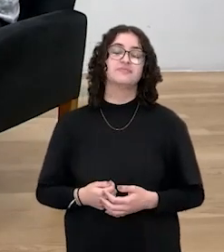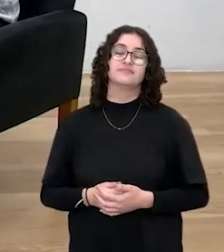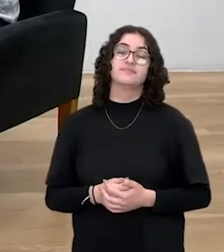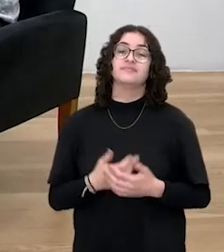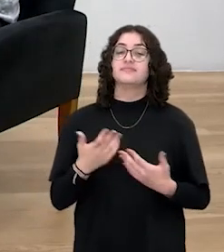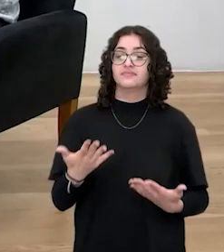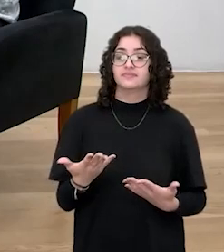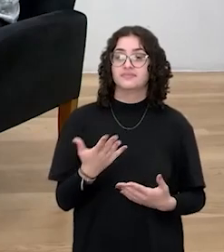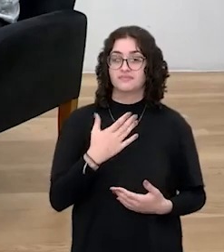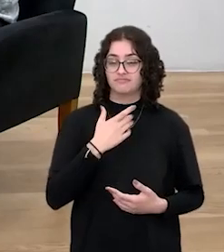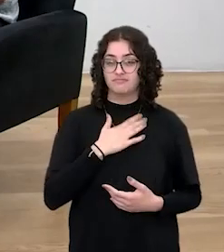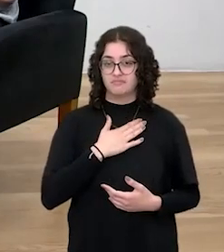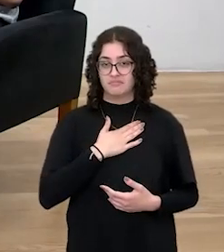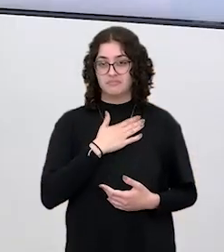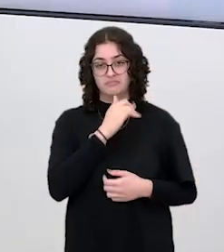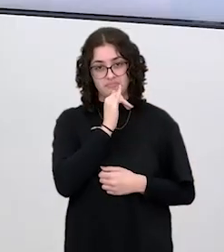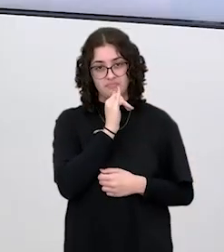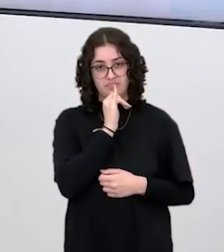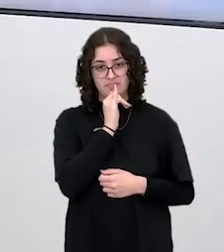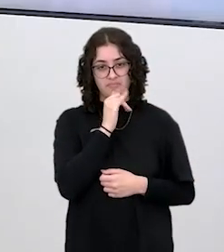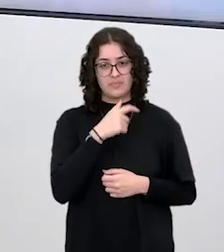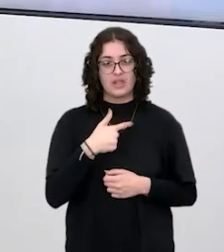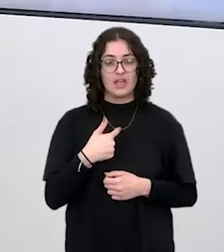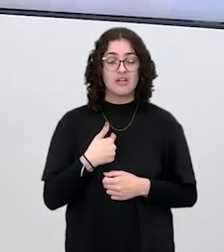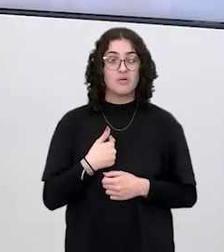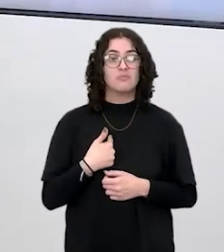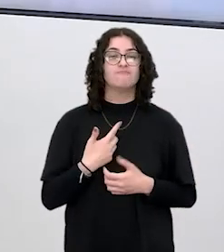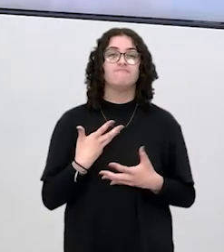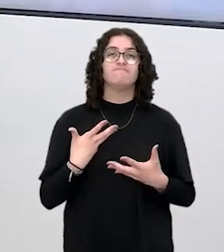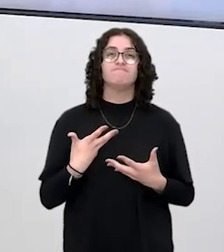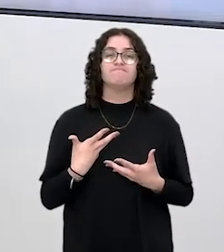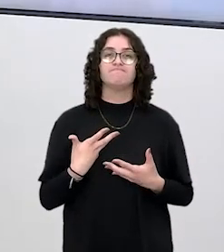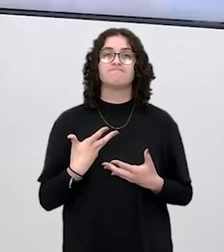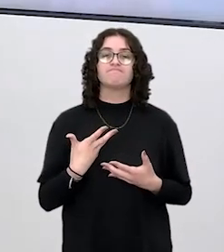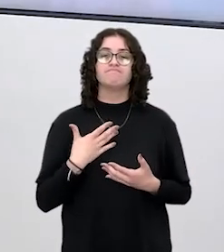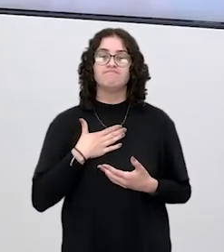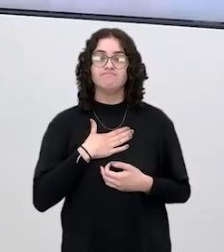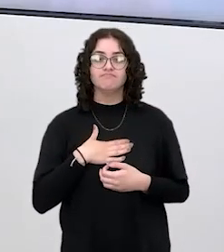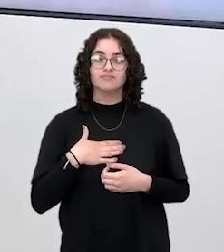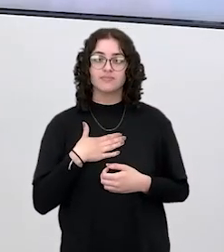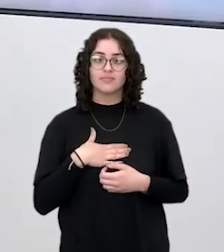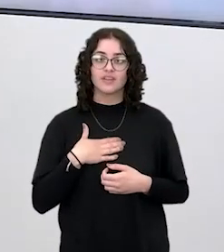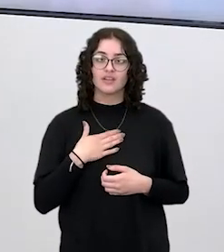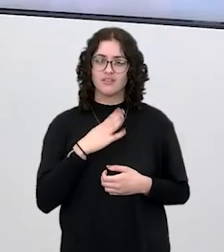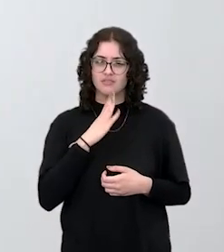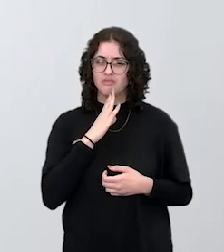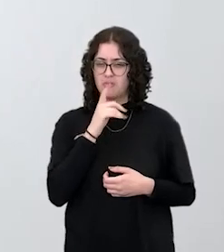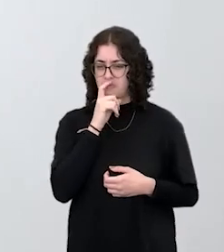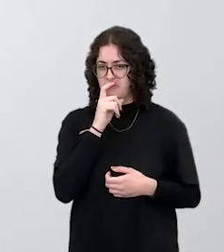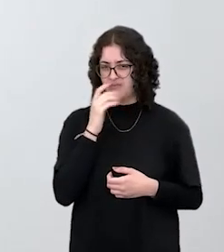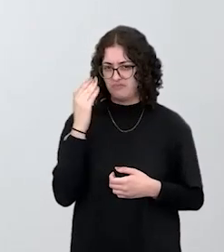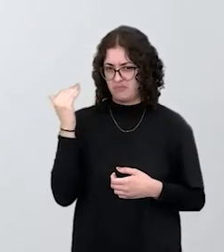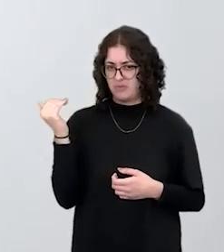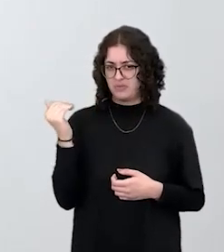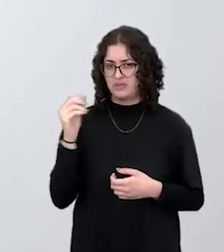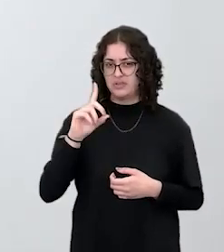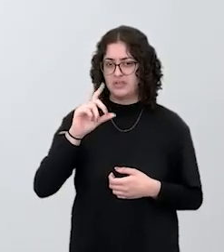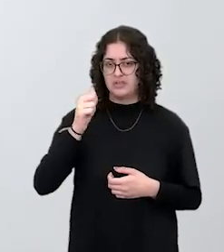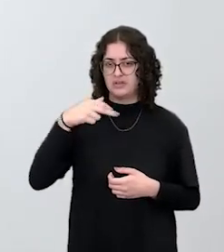Eu, por exemplo, eu tenho uma predileção, assim... Daniel Day-Lewis, não sei se você conhece o Daniel Day-Lewis, eu